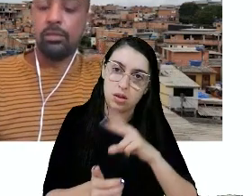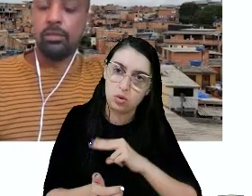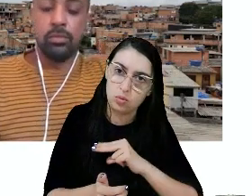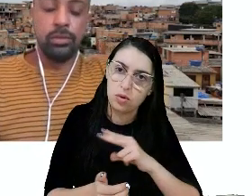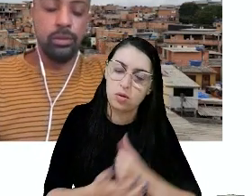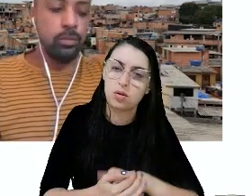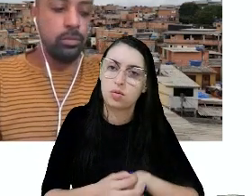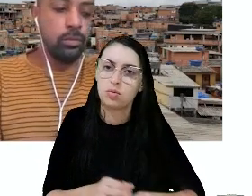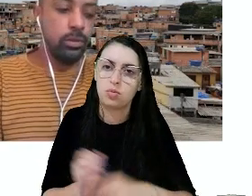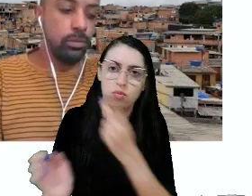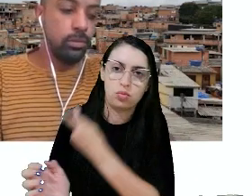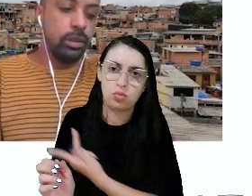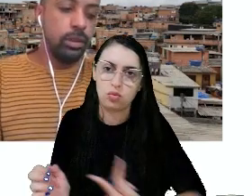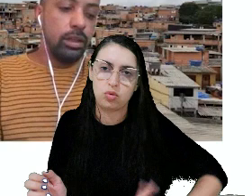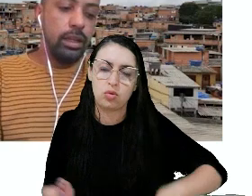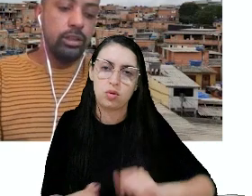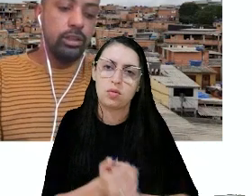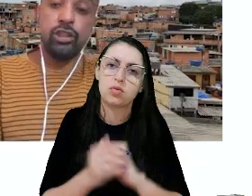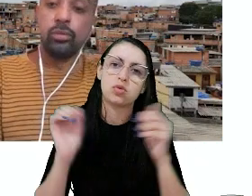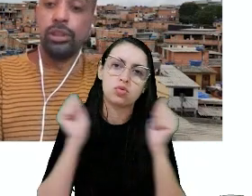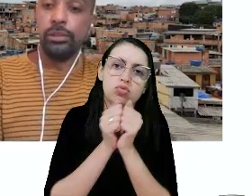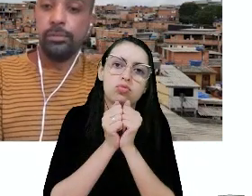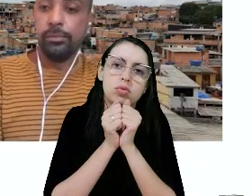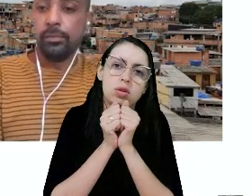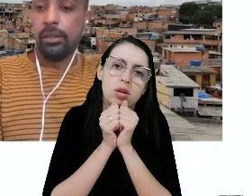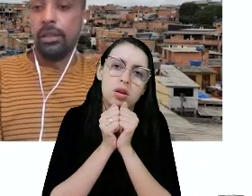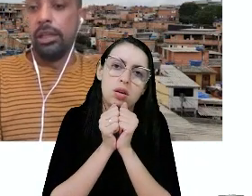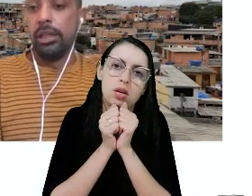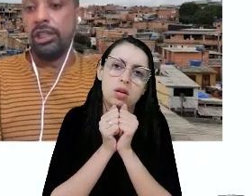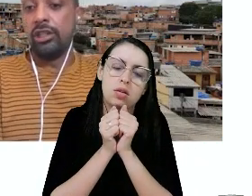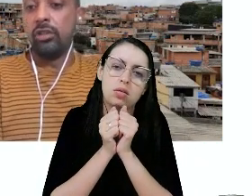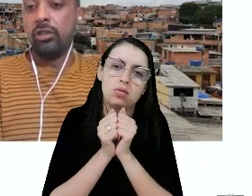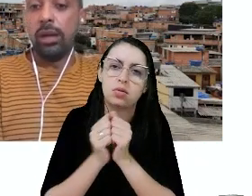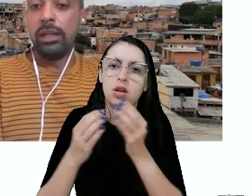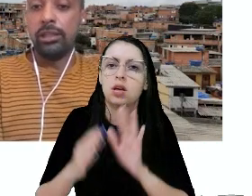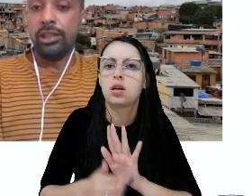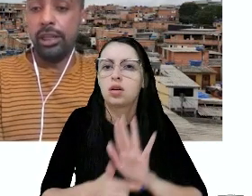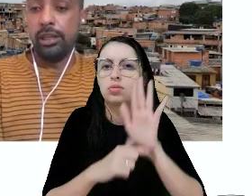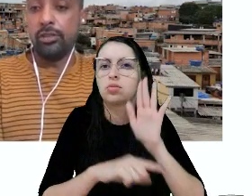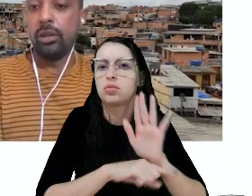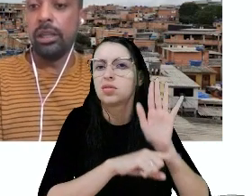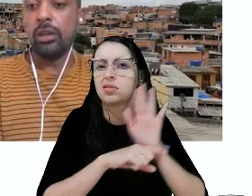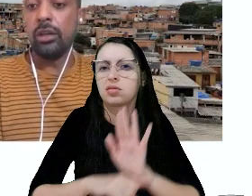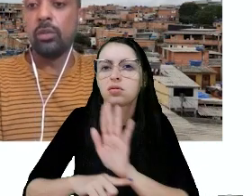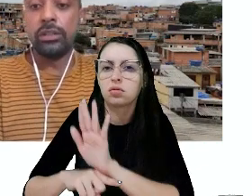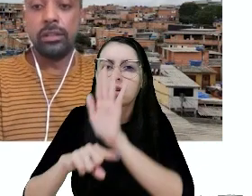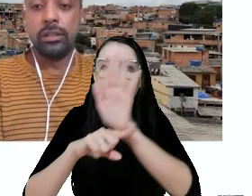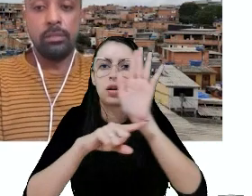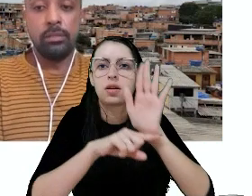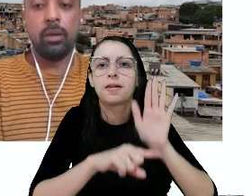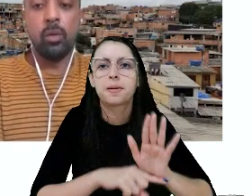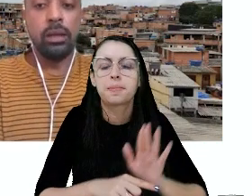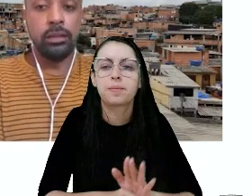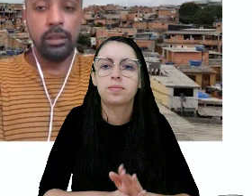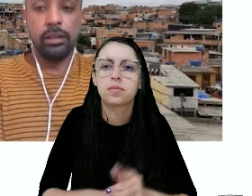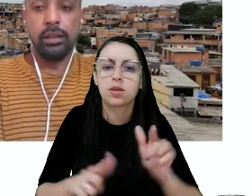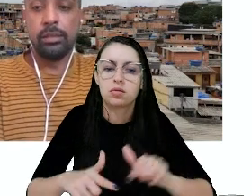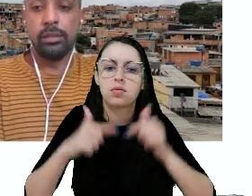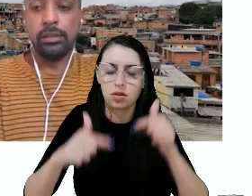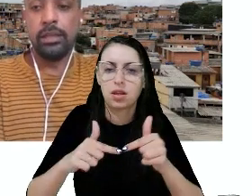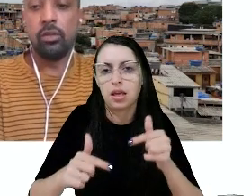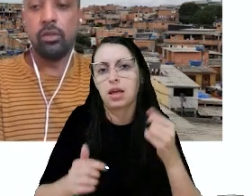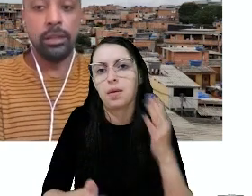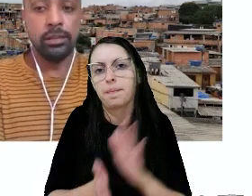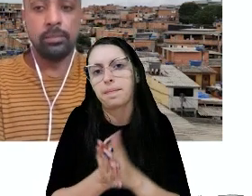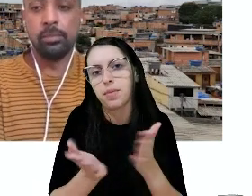setor privado, como poder público, de se unir e de agir como uma grande rede, um grande ecossistema para